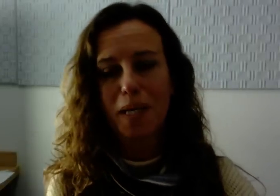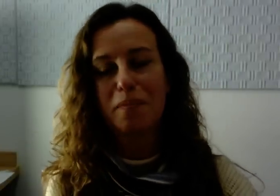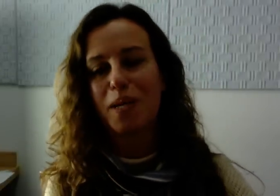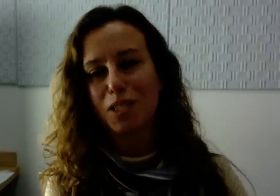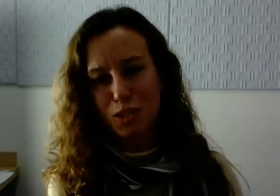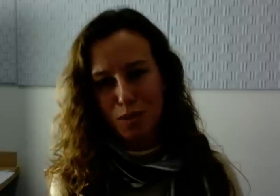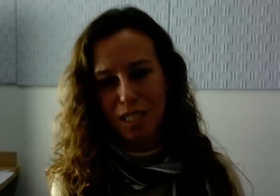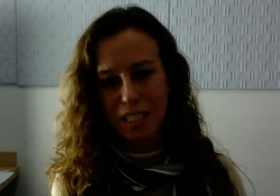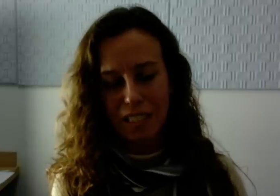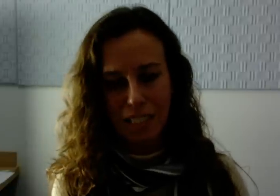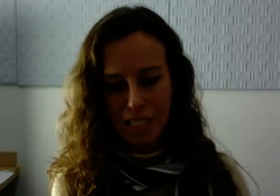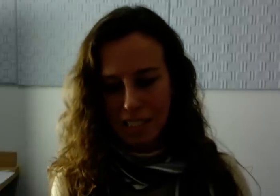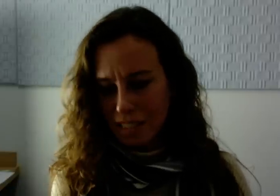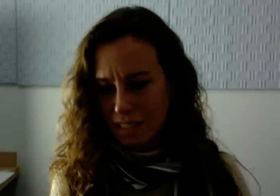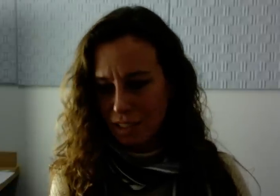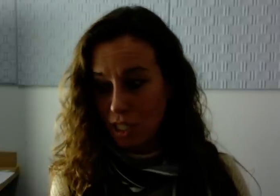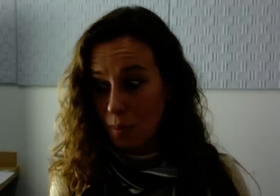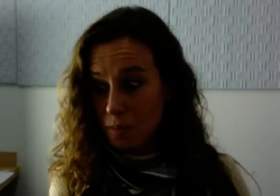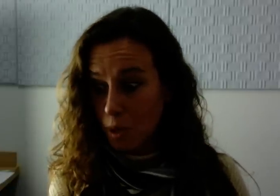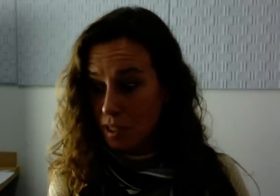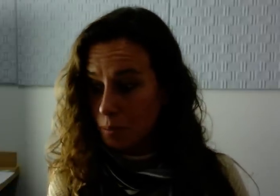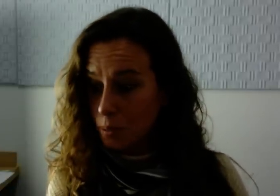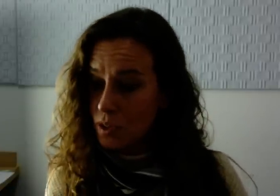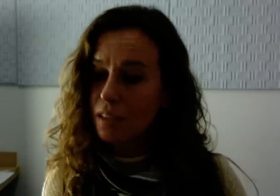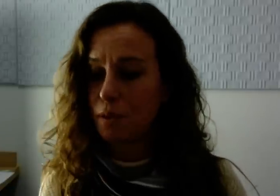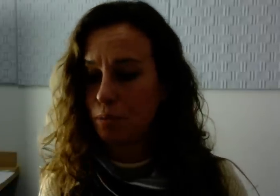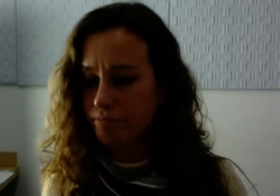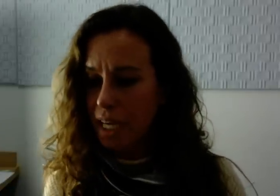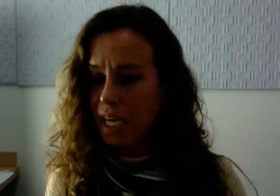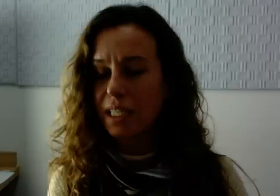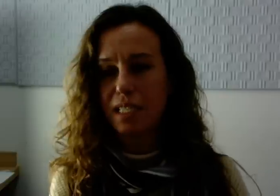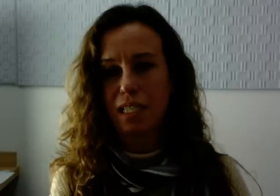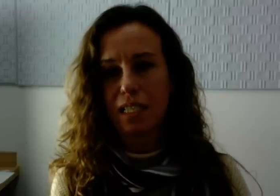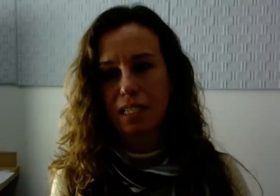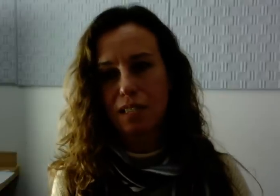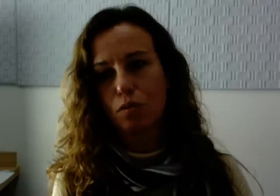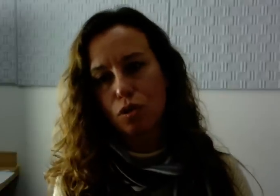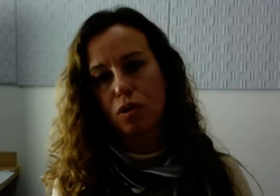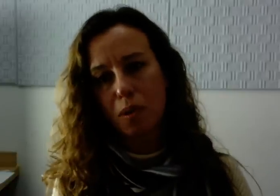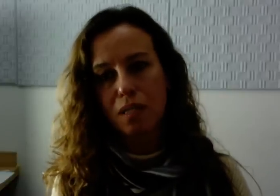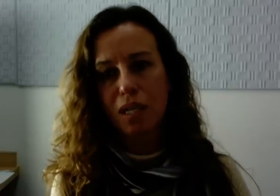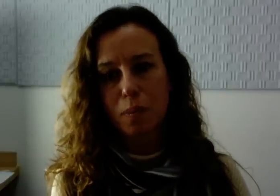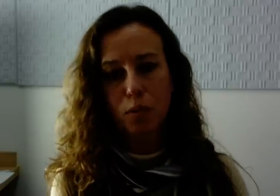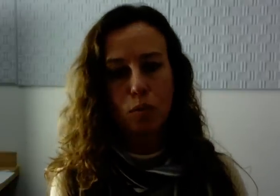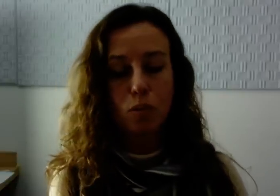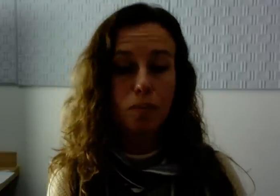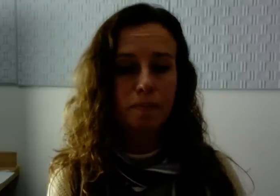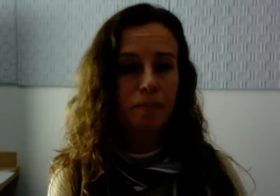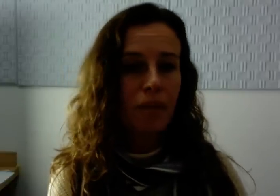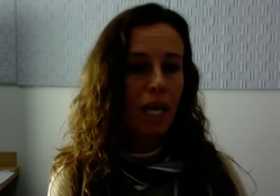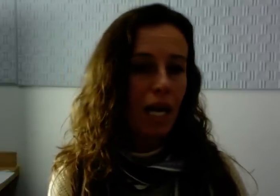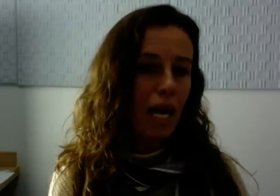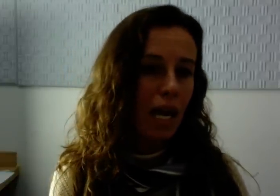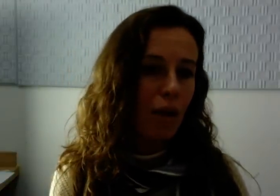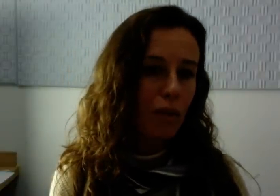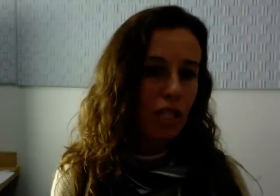no papel para que na prática a gente consiga eh chegar o mais próximo possível né Desse dessas condições mais iguais para todo mundo